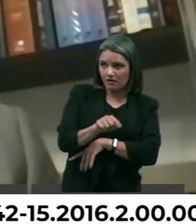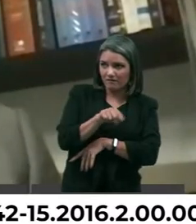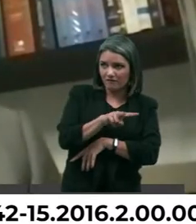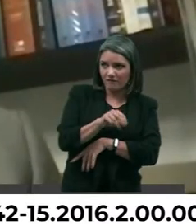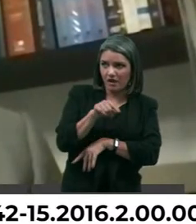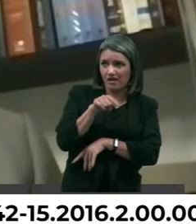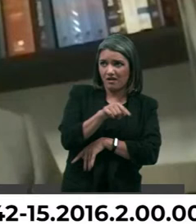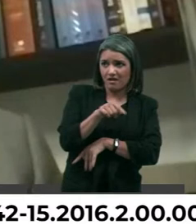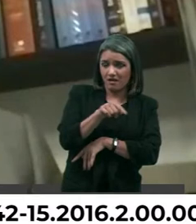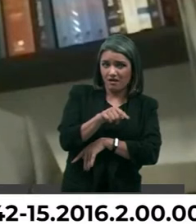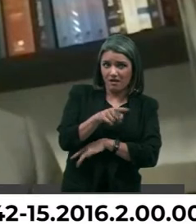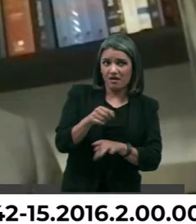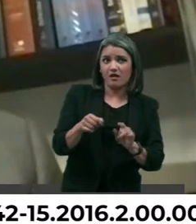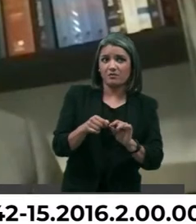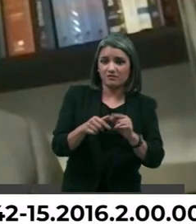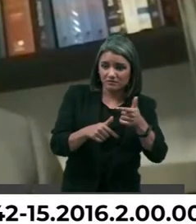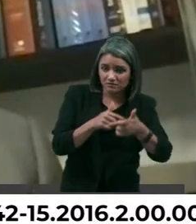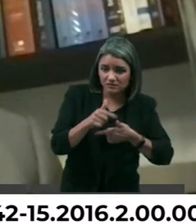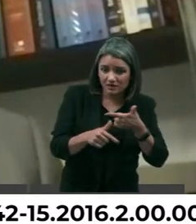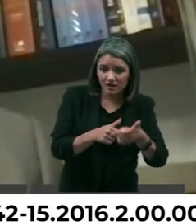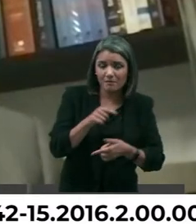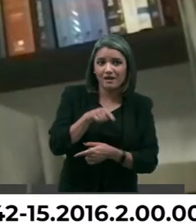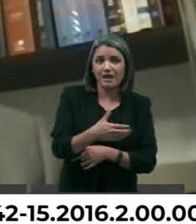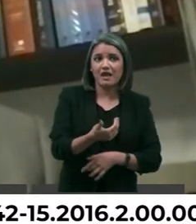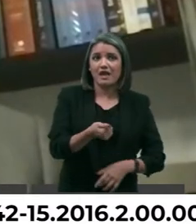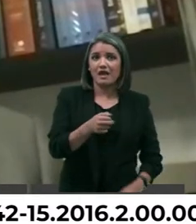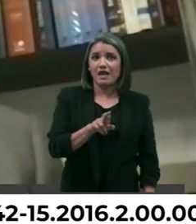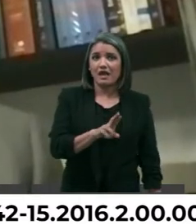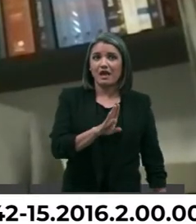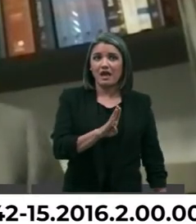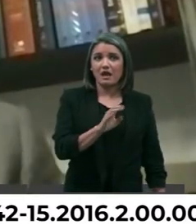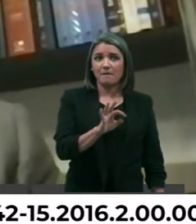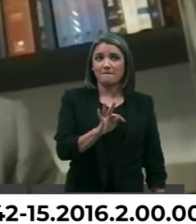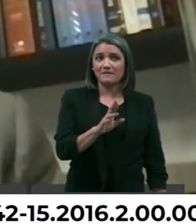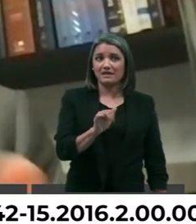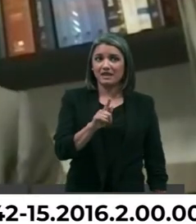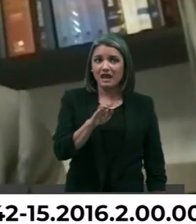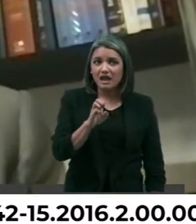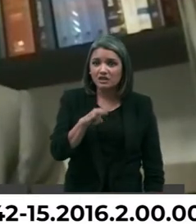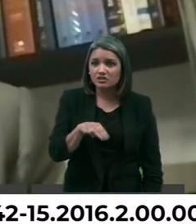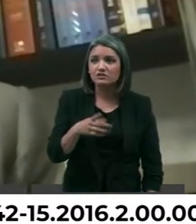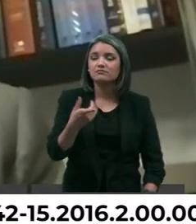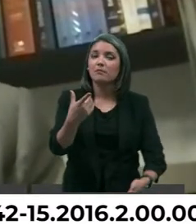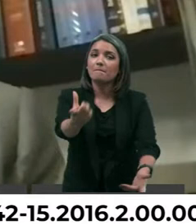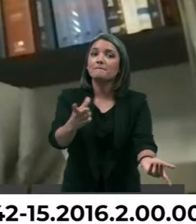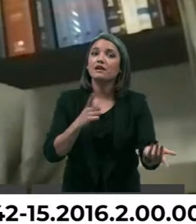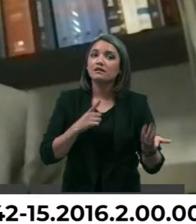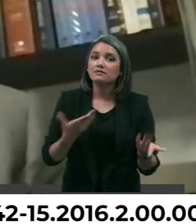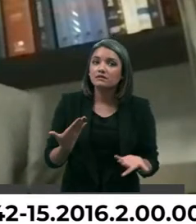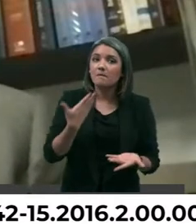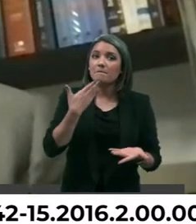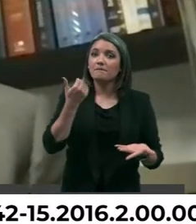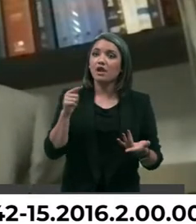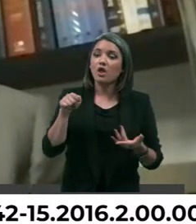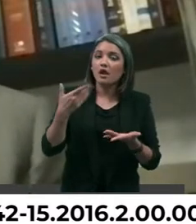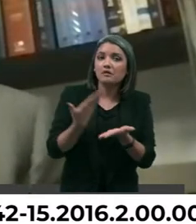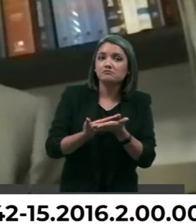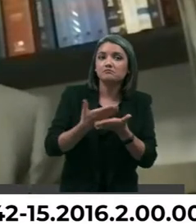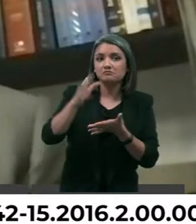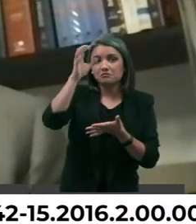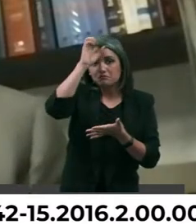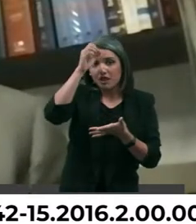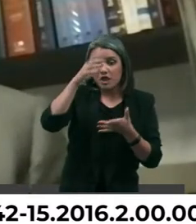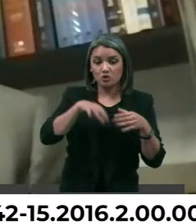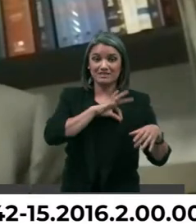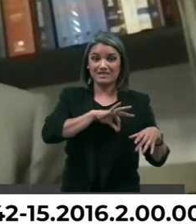o magistrado pelo atuar na arbitragem, de modo a melhorar o subsídio dele, que é de R$5.000